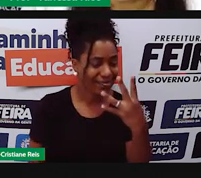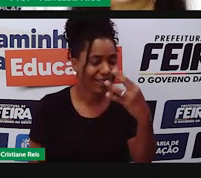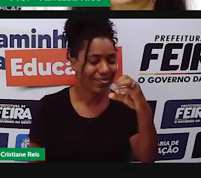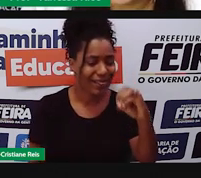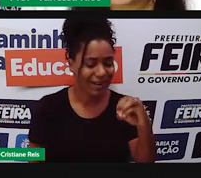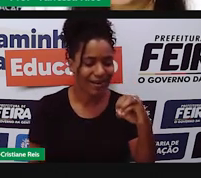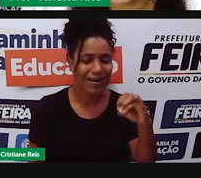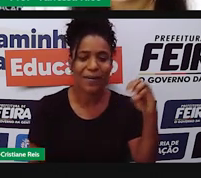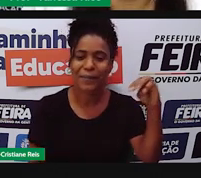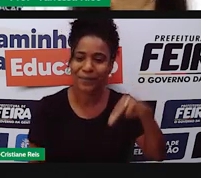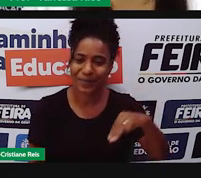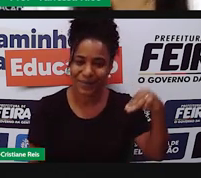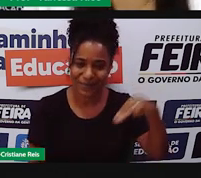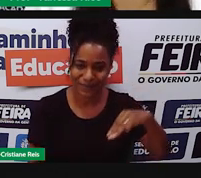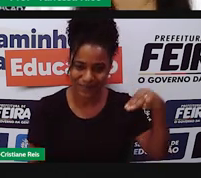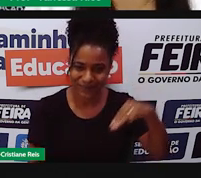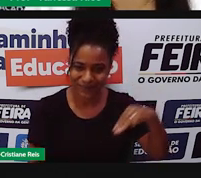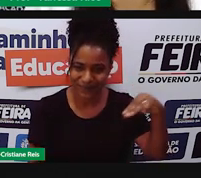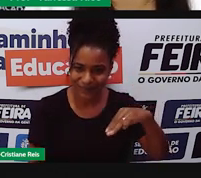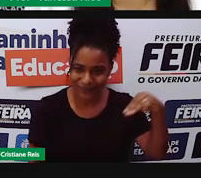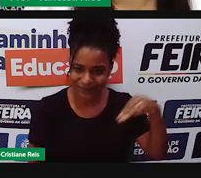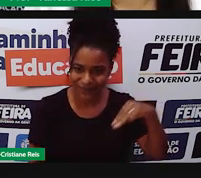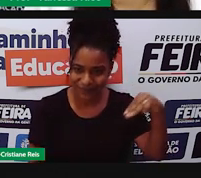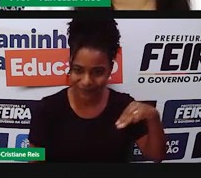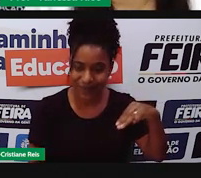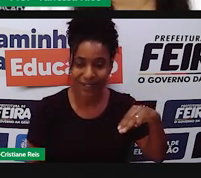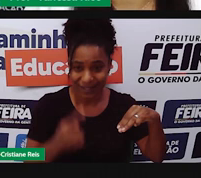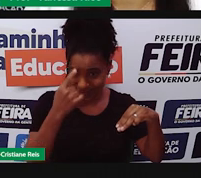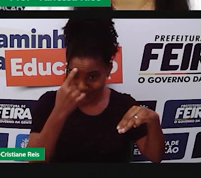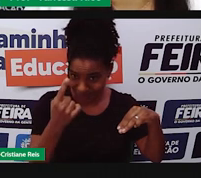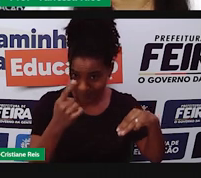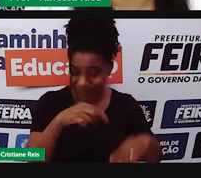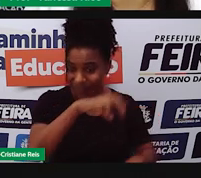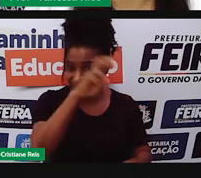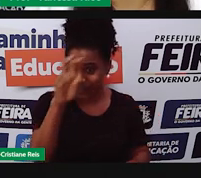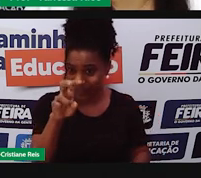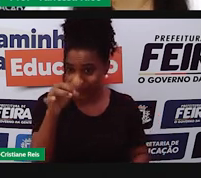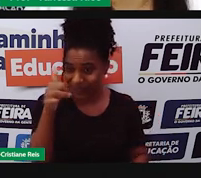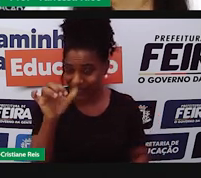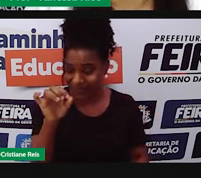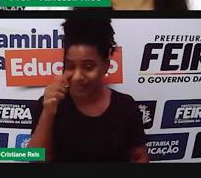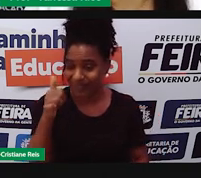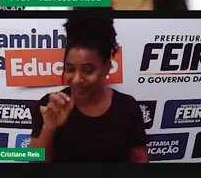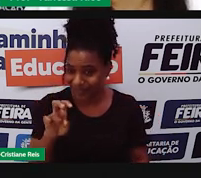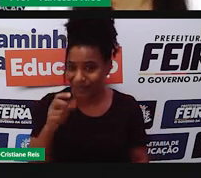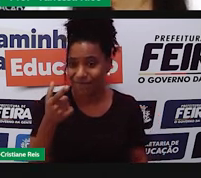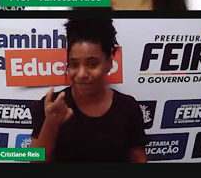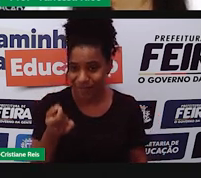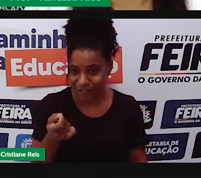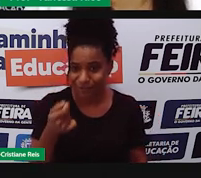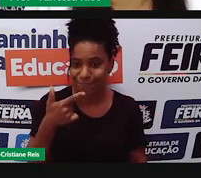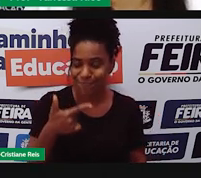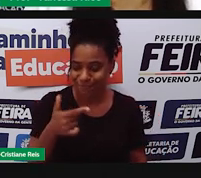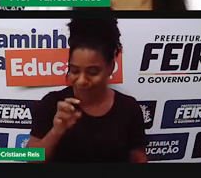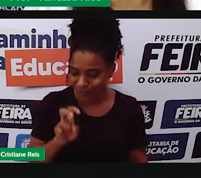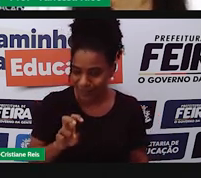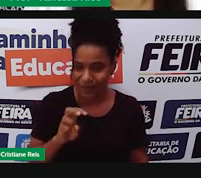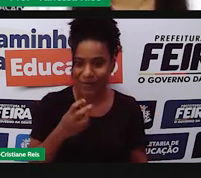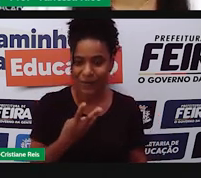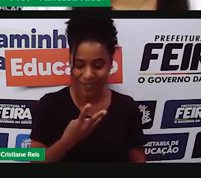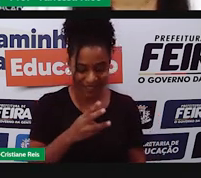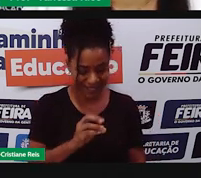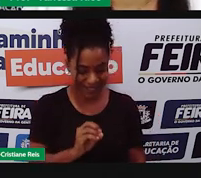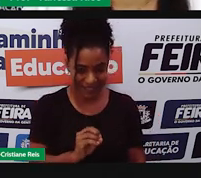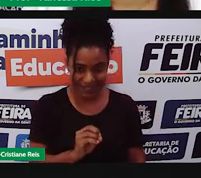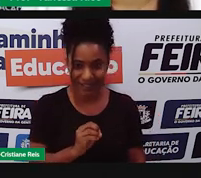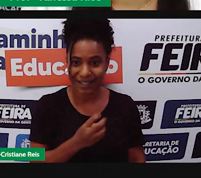40 minutos, porque a gente vai contando, ó, 5, 10, 15, 20,